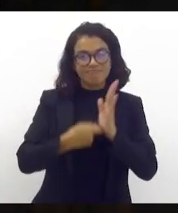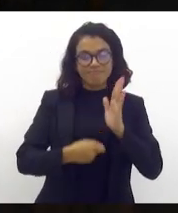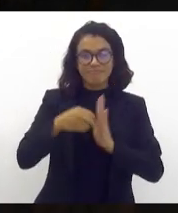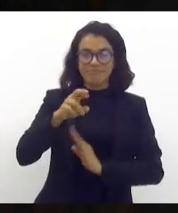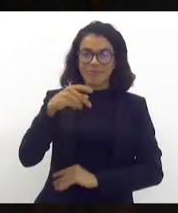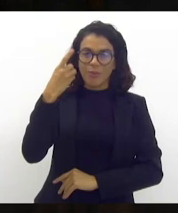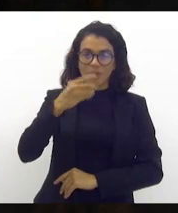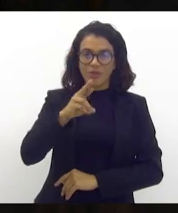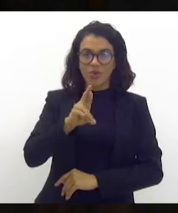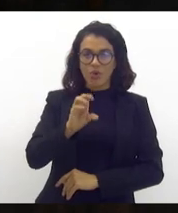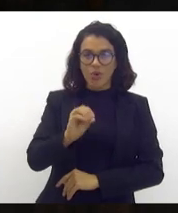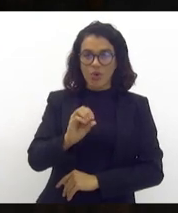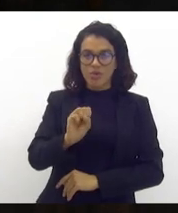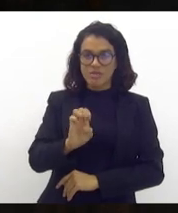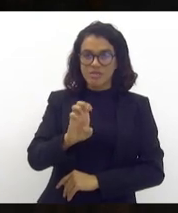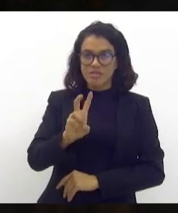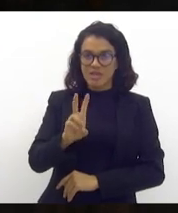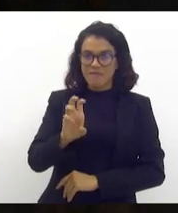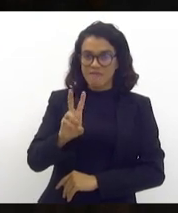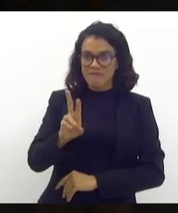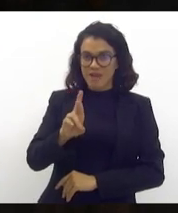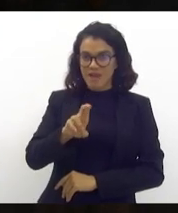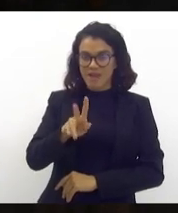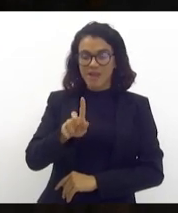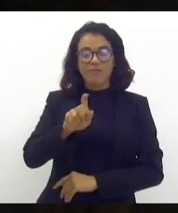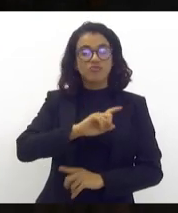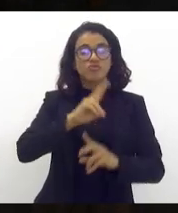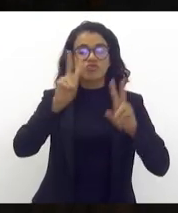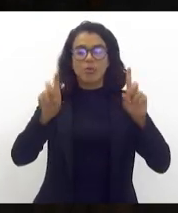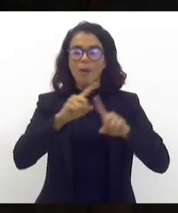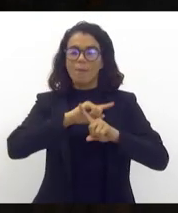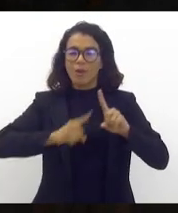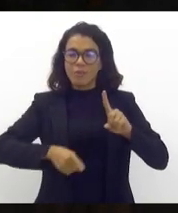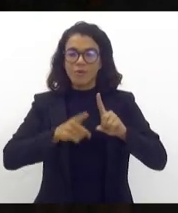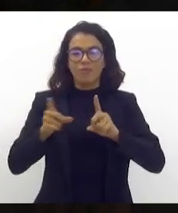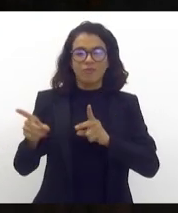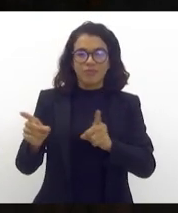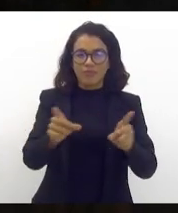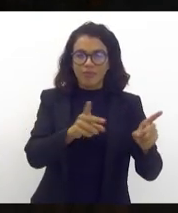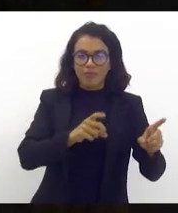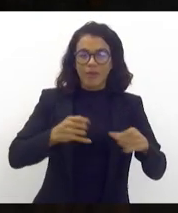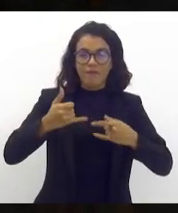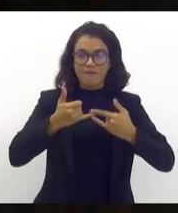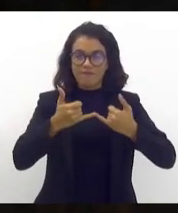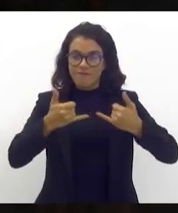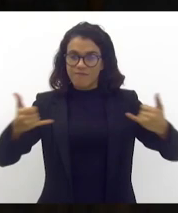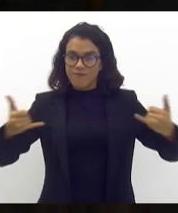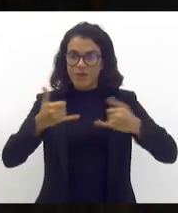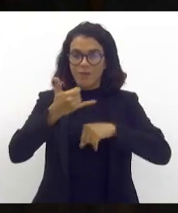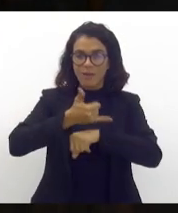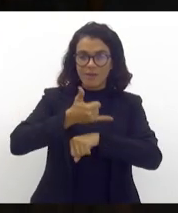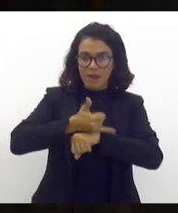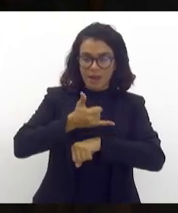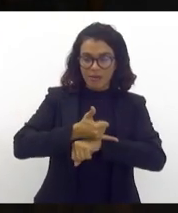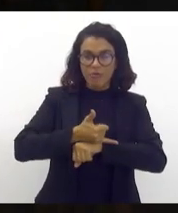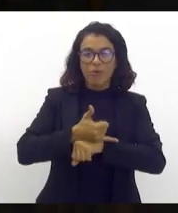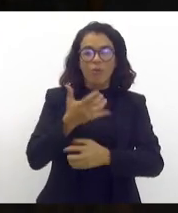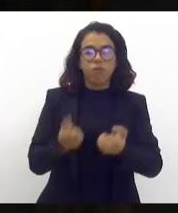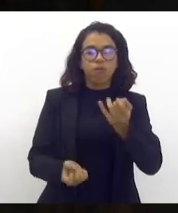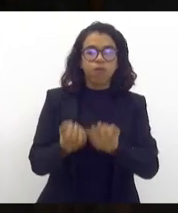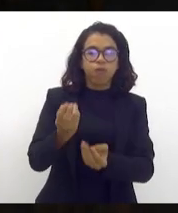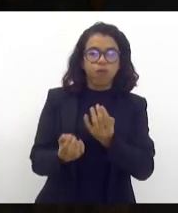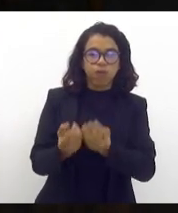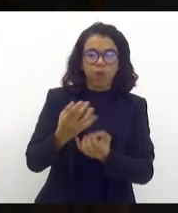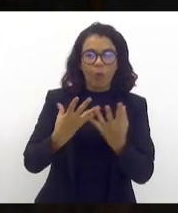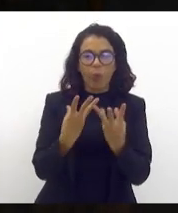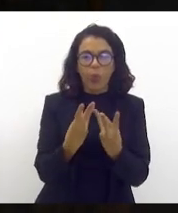Rosenberg Reis, que dispõe sobre a proibição de comercialização de cabos e fios metálicos queimados no